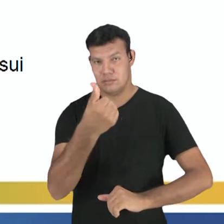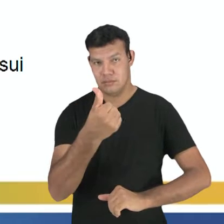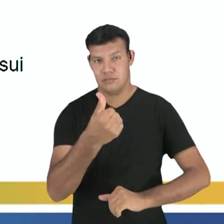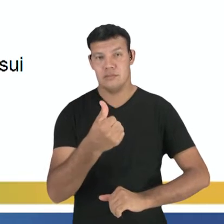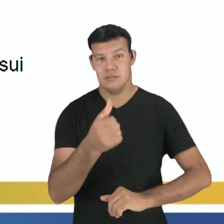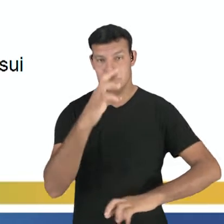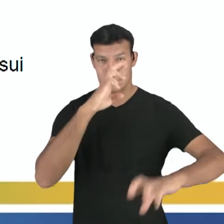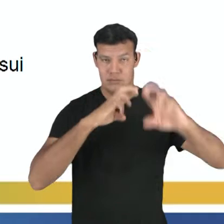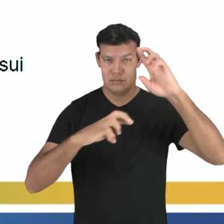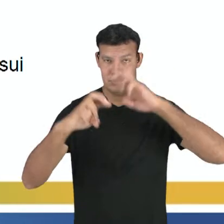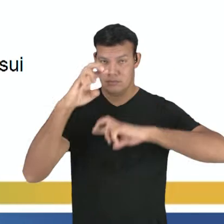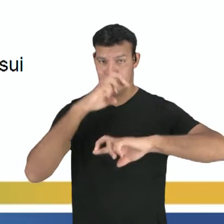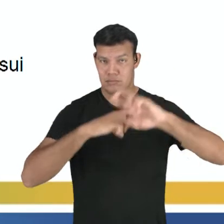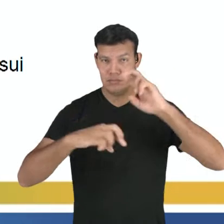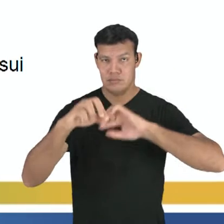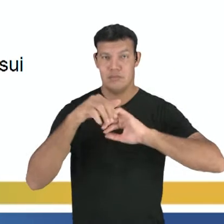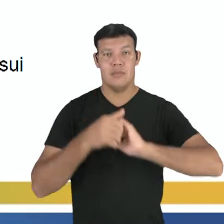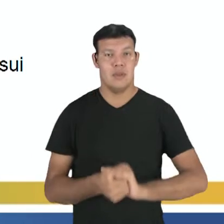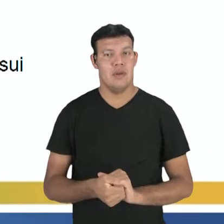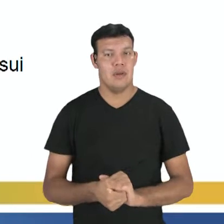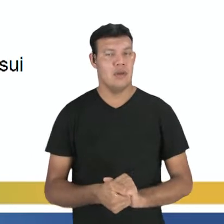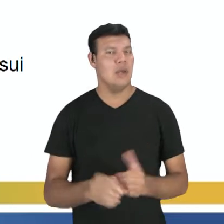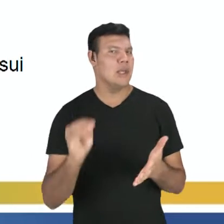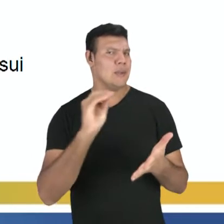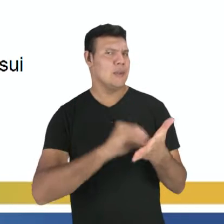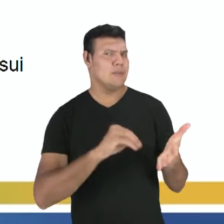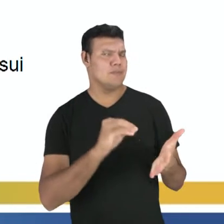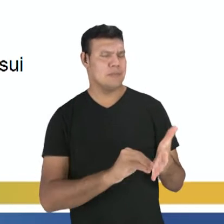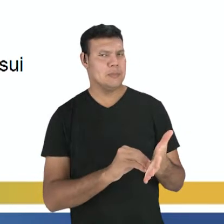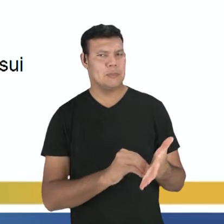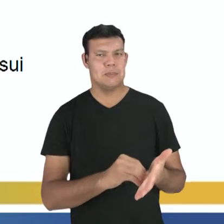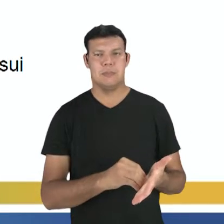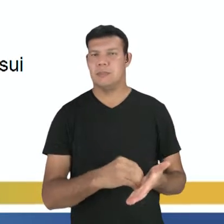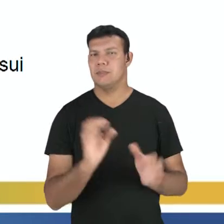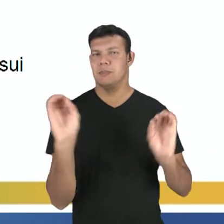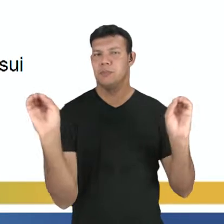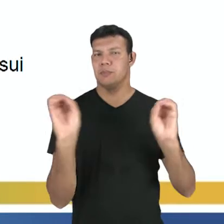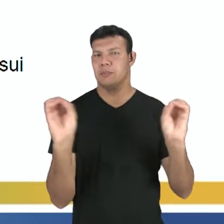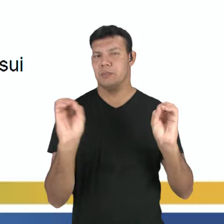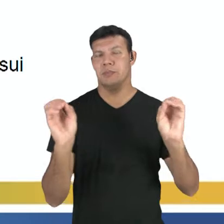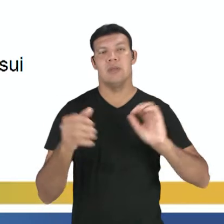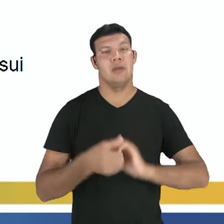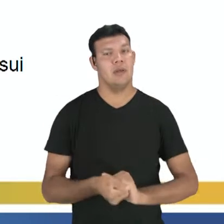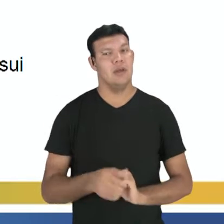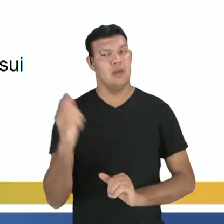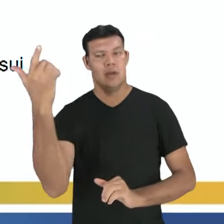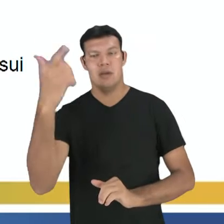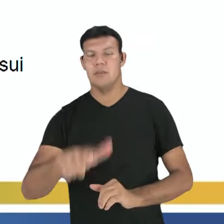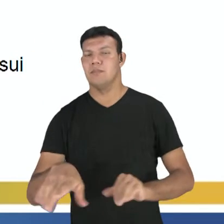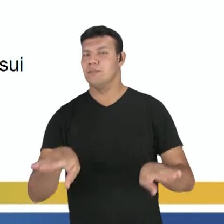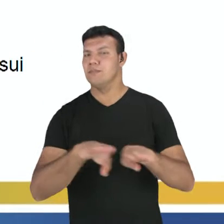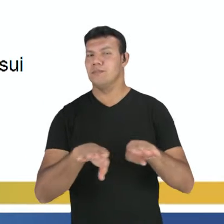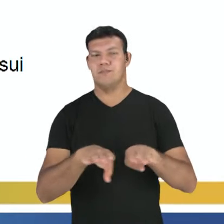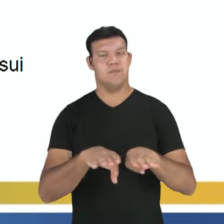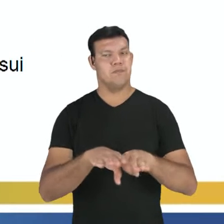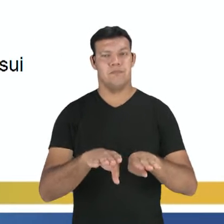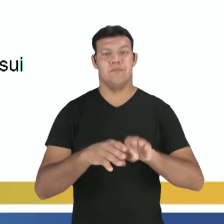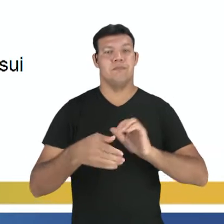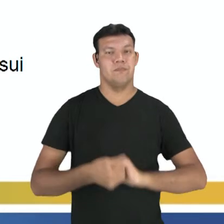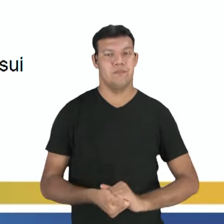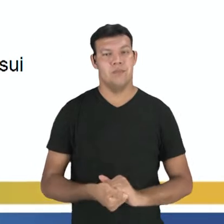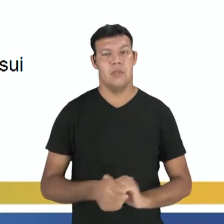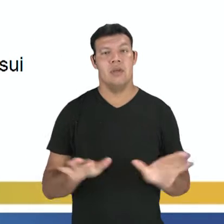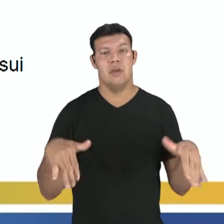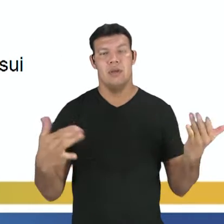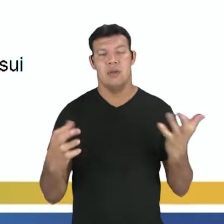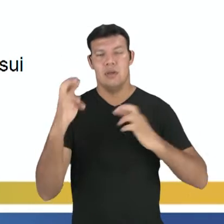Então, observe, não tem nenhum número repetido, ou um ponto repetido. Então, vamos observar